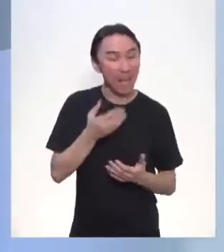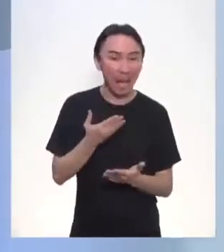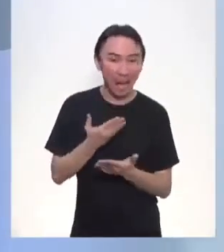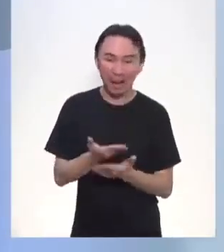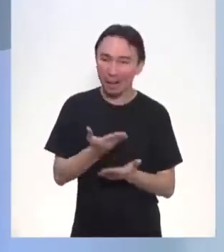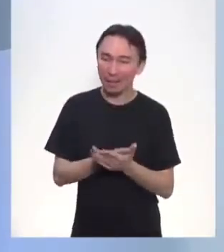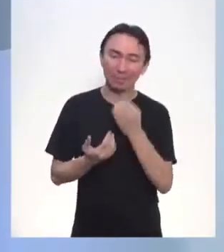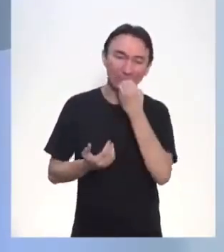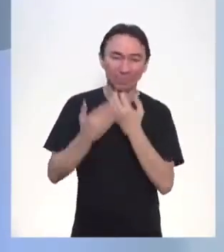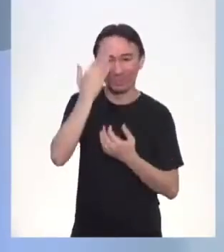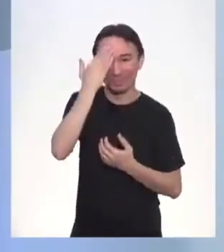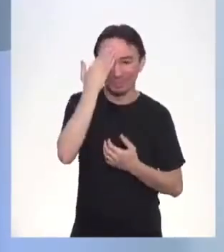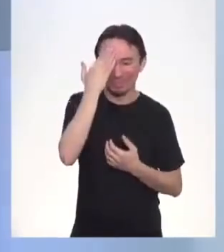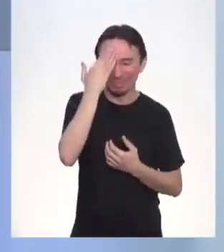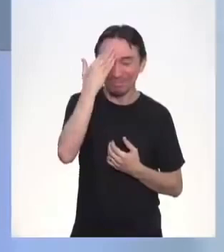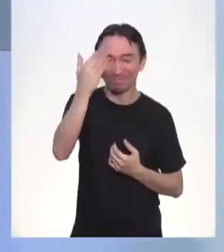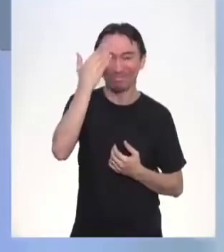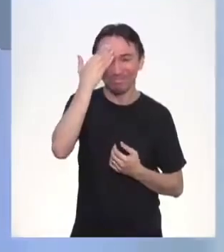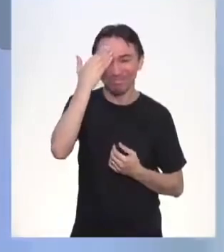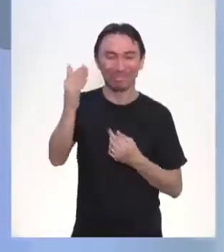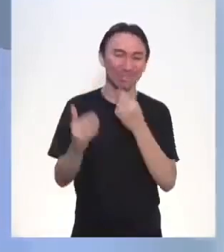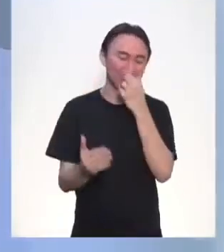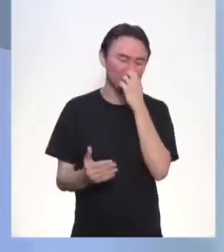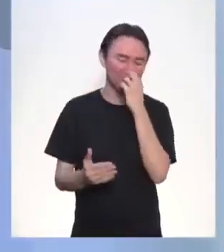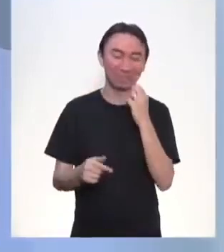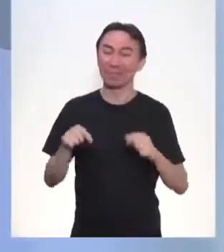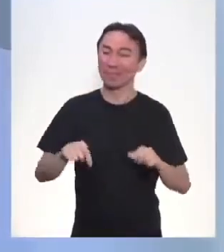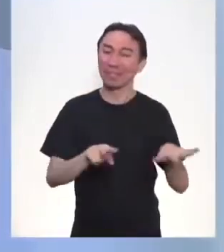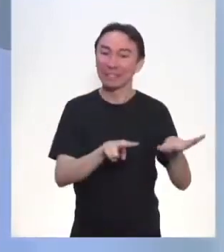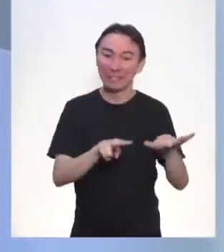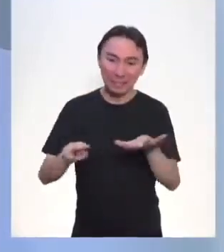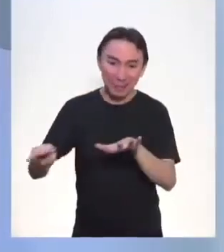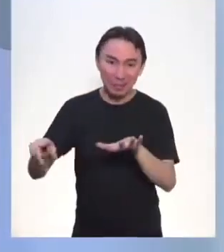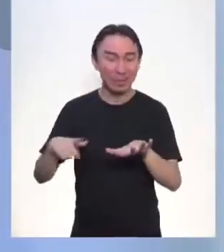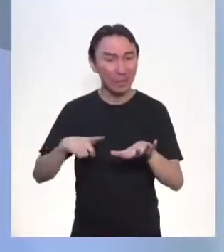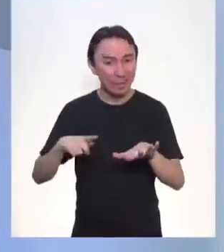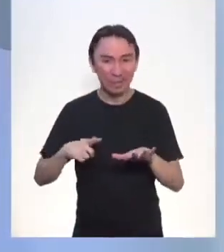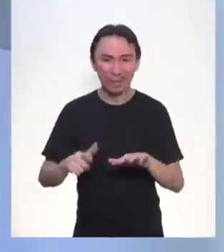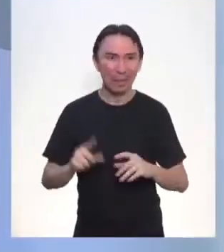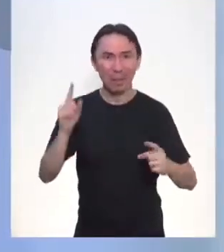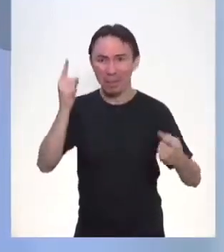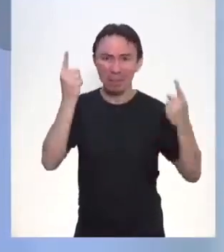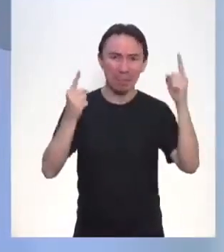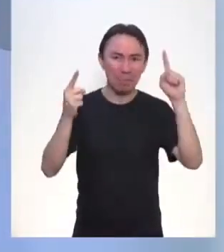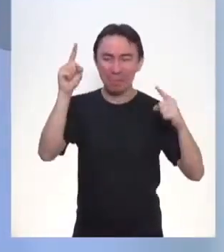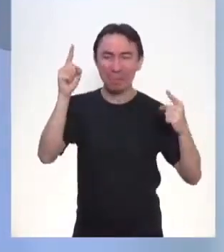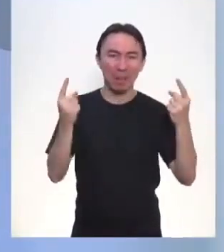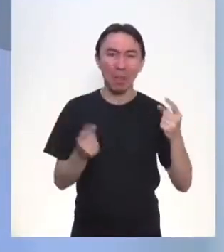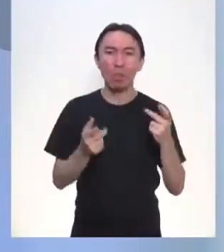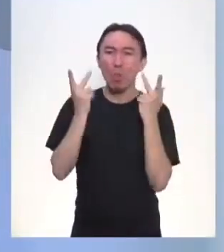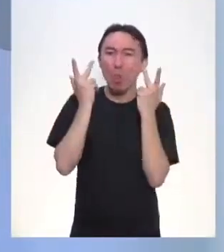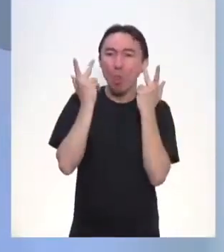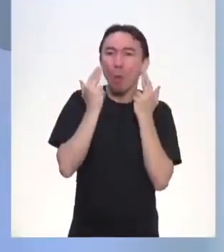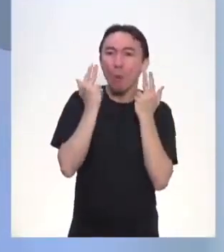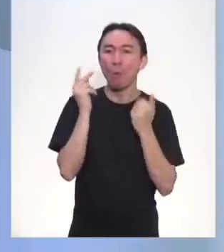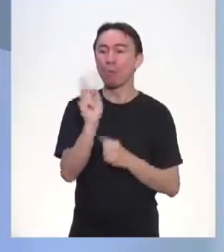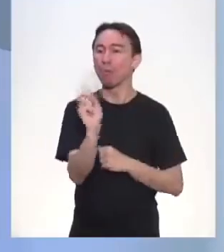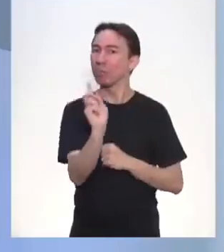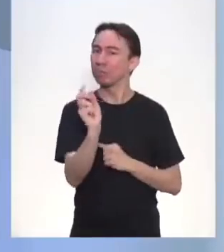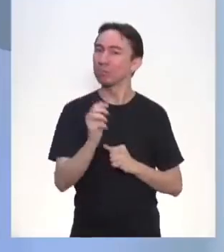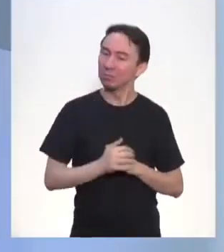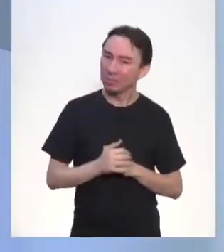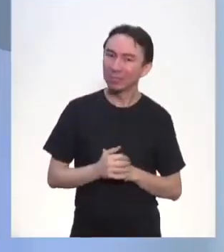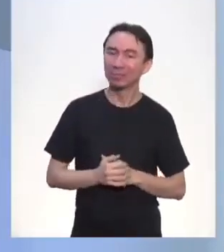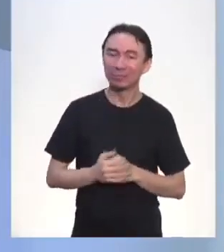esses dias aí. Muito obrigado, principalmente essa semana de carnaval, que não é comum, né? Não é comum. Muito obrigado a todos que